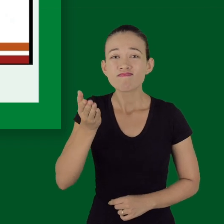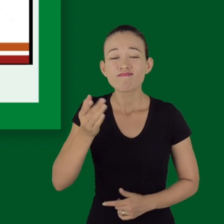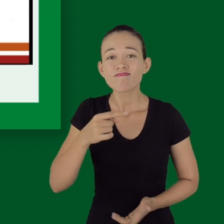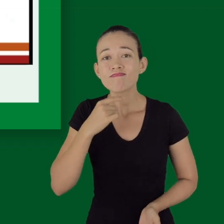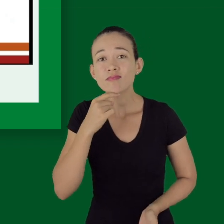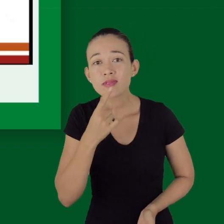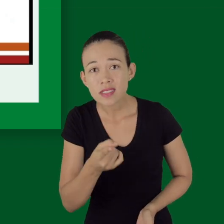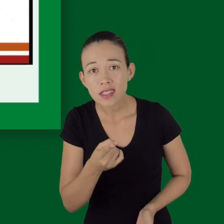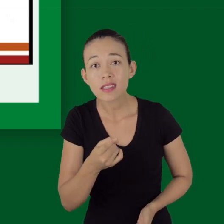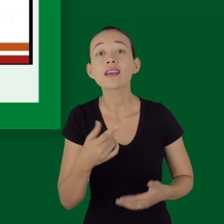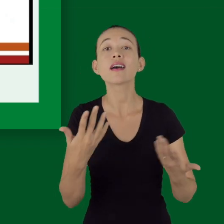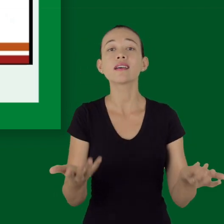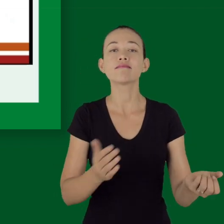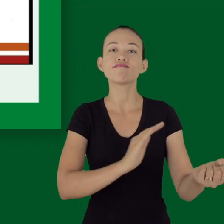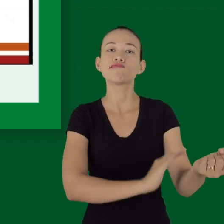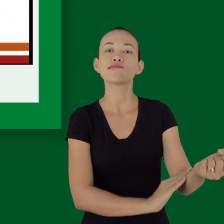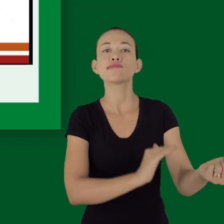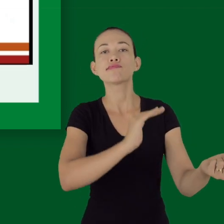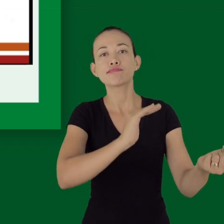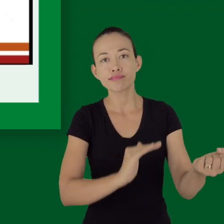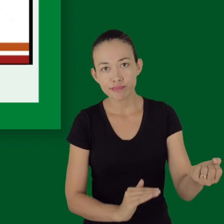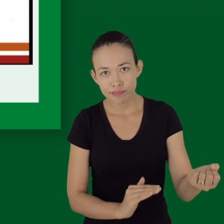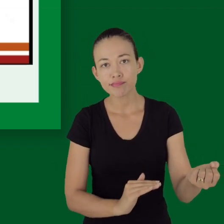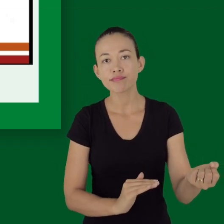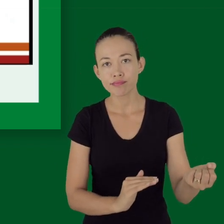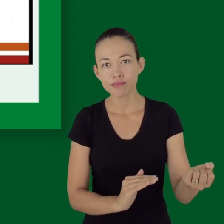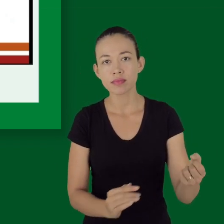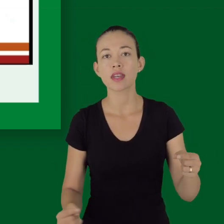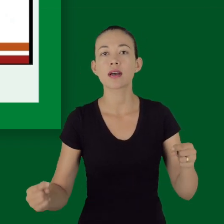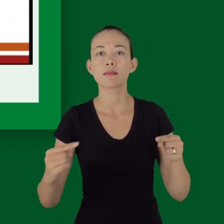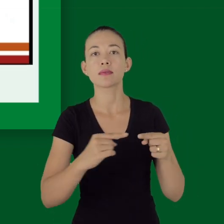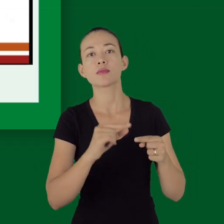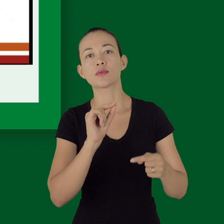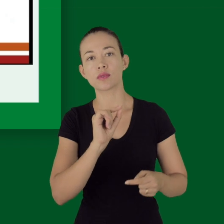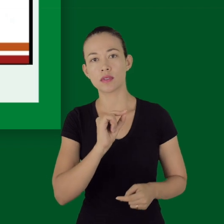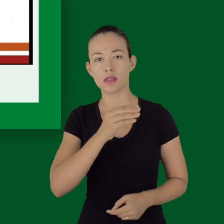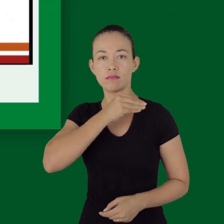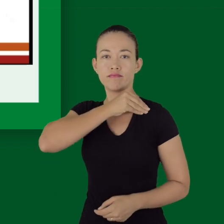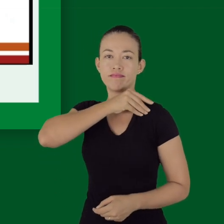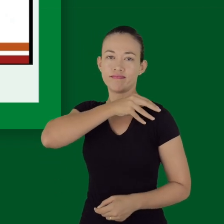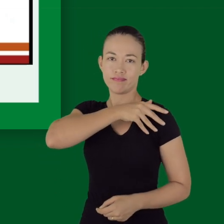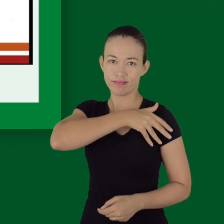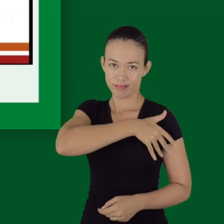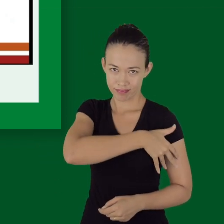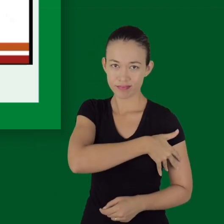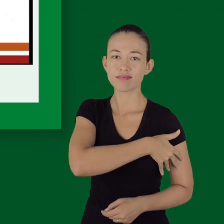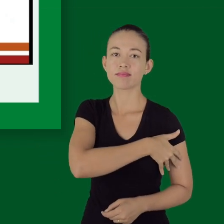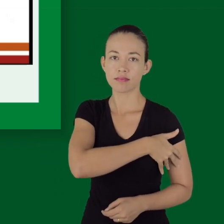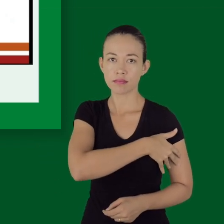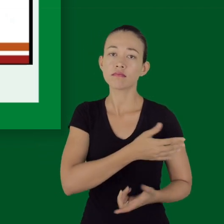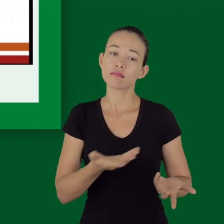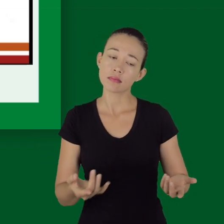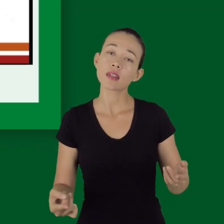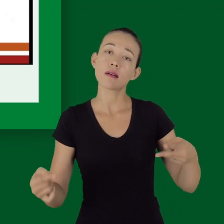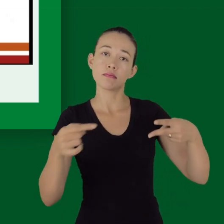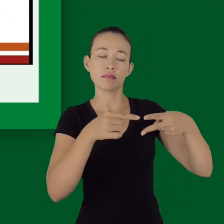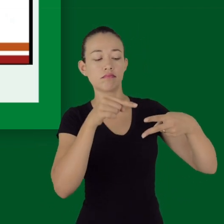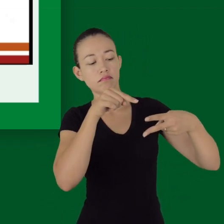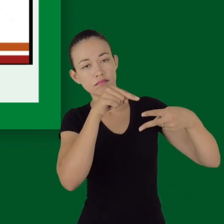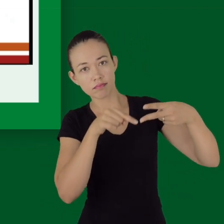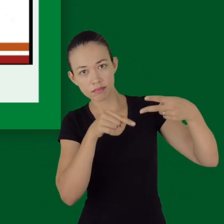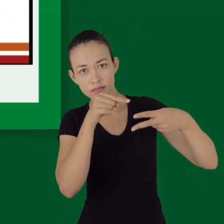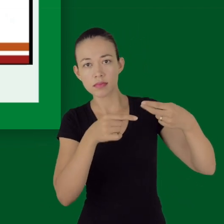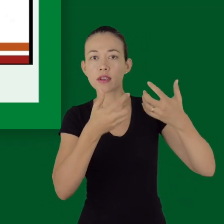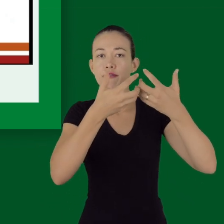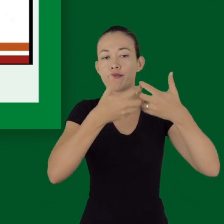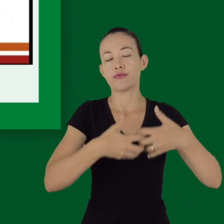conseguiu compensar, a gente tem hipotensão. Isso, normalmente, são as respostas vasculares e de um sistema simpático parasimpático funcionando adequadamente. Mas